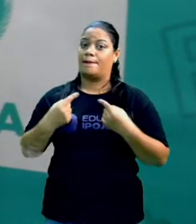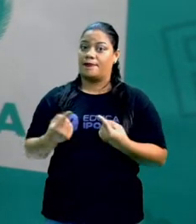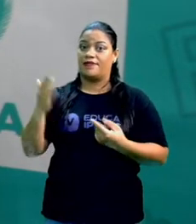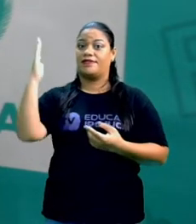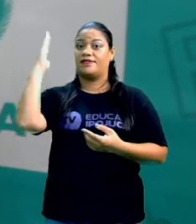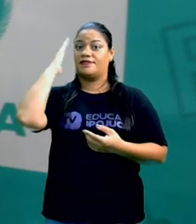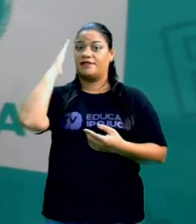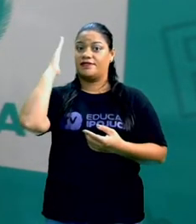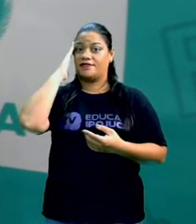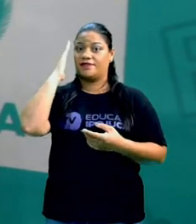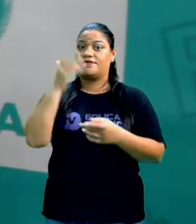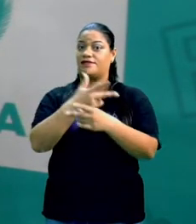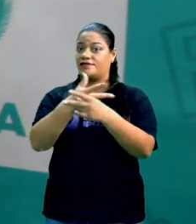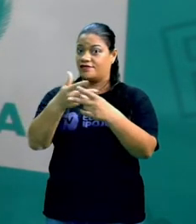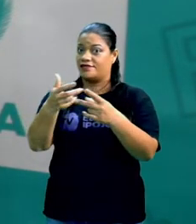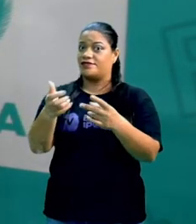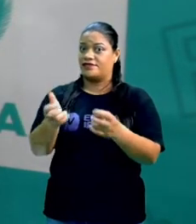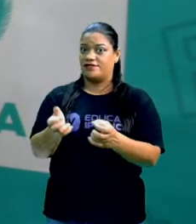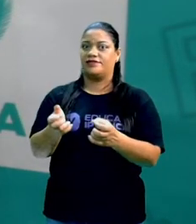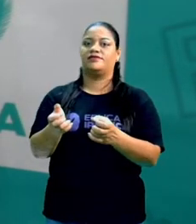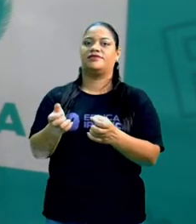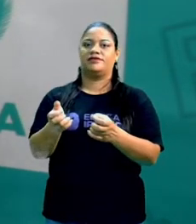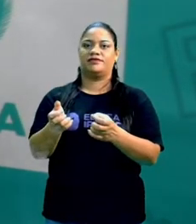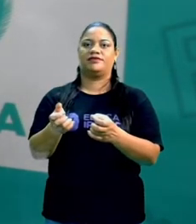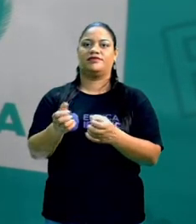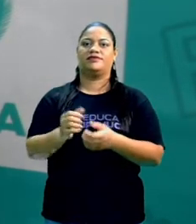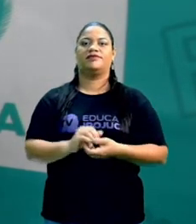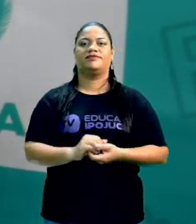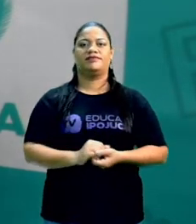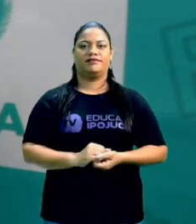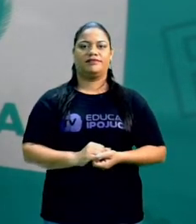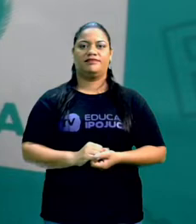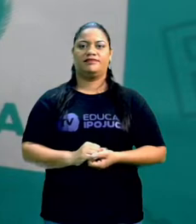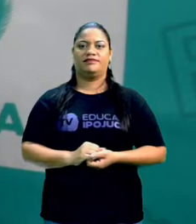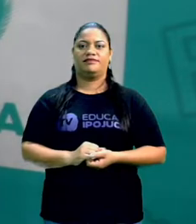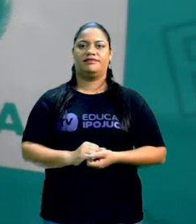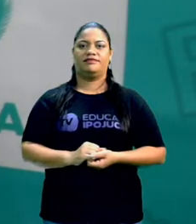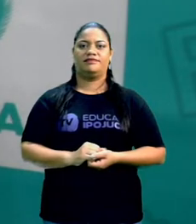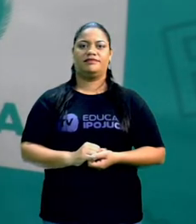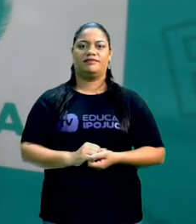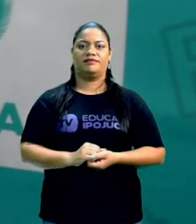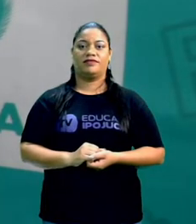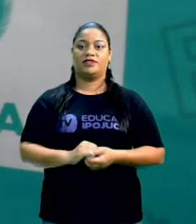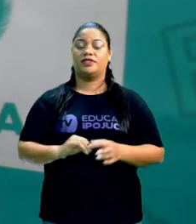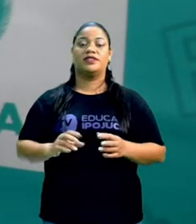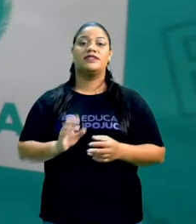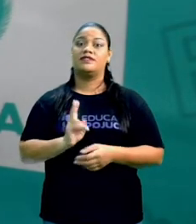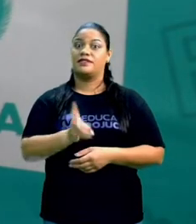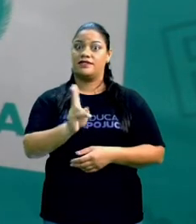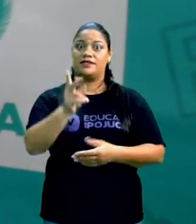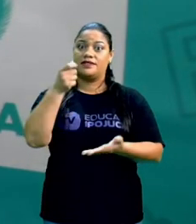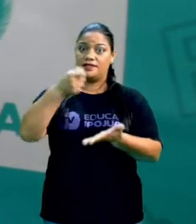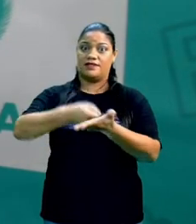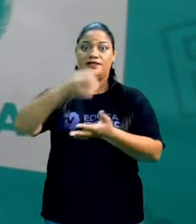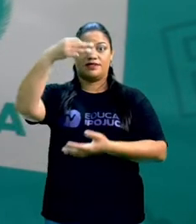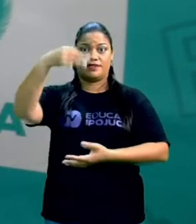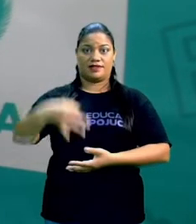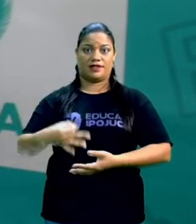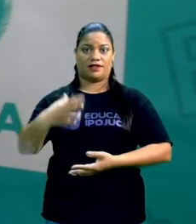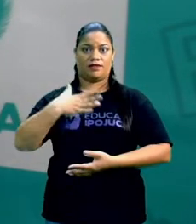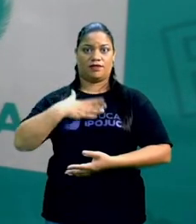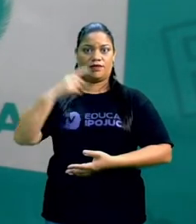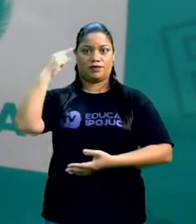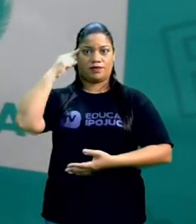tem que entender que essas coisas não é considerado a total liberdade, a total